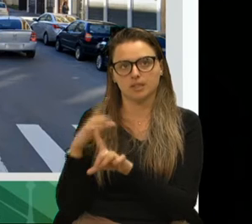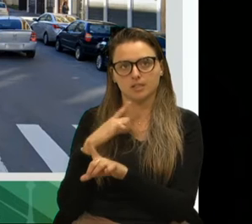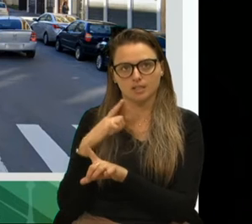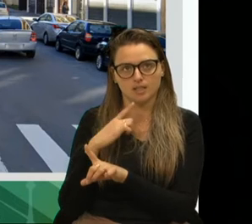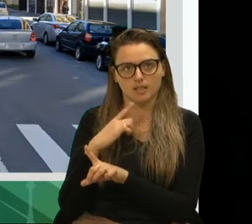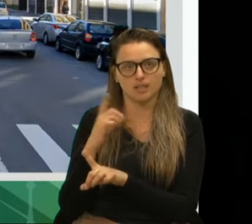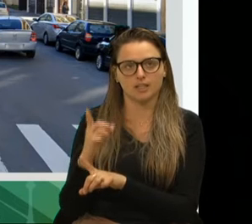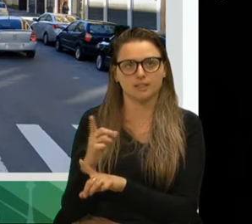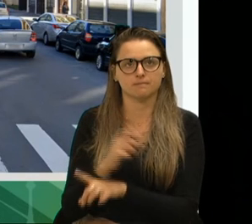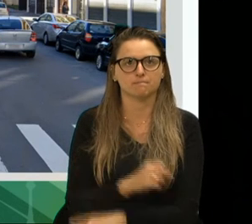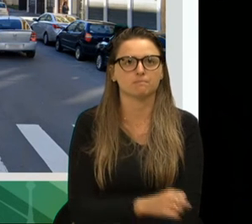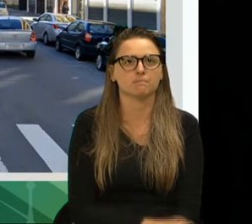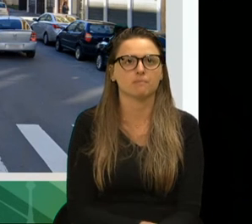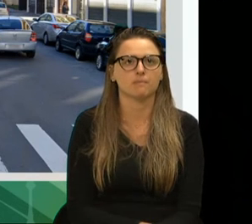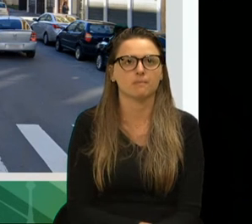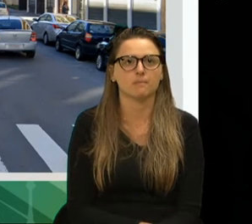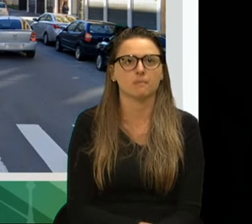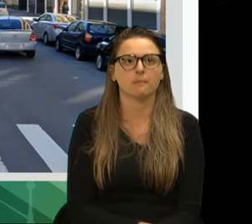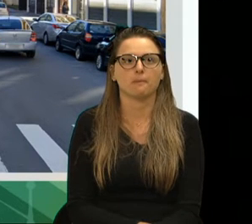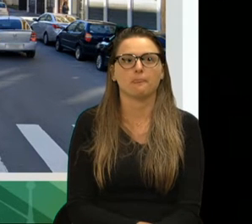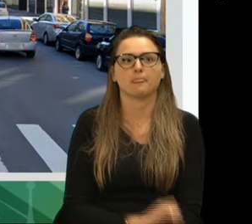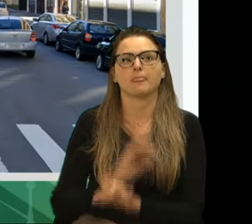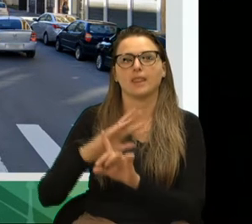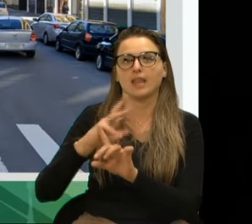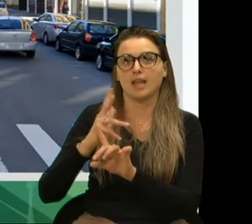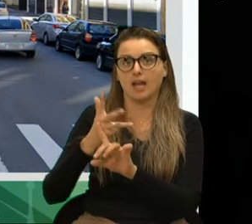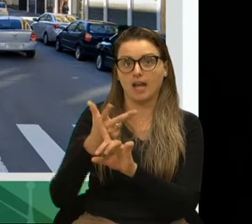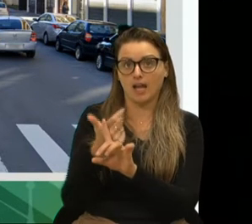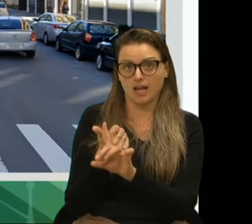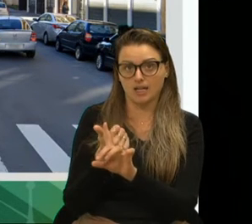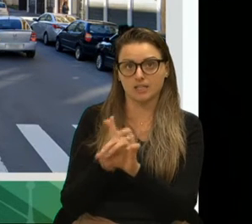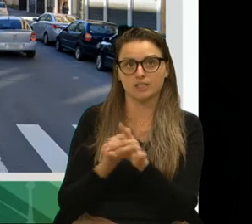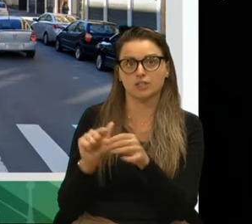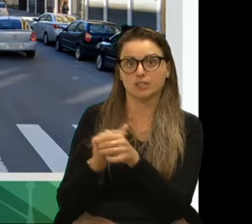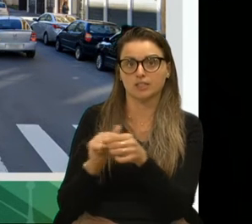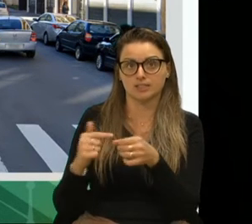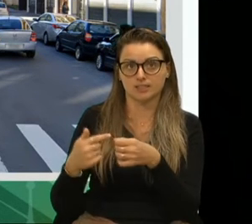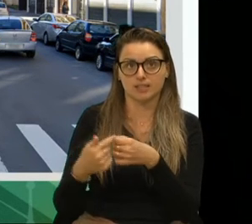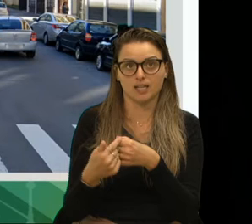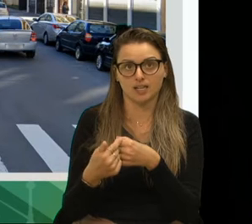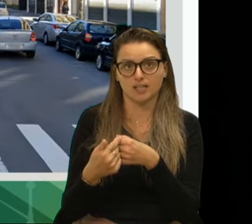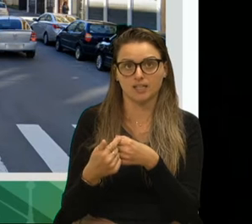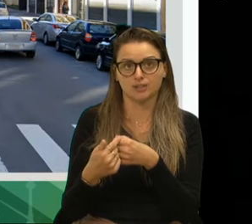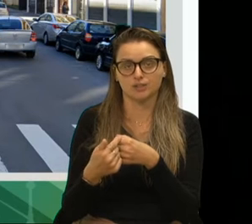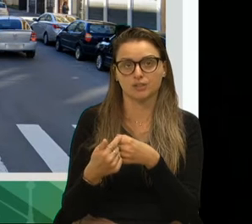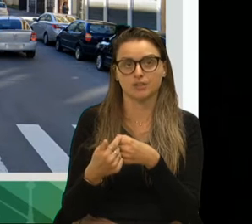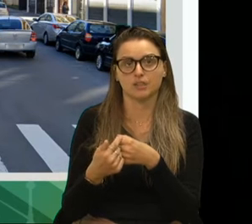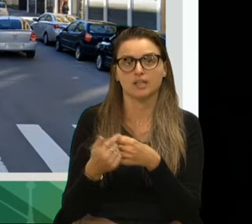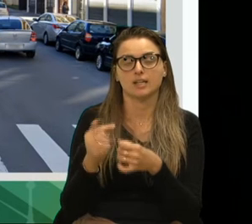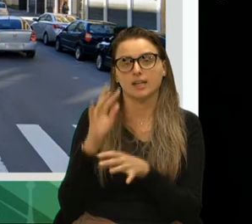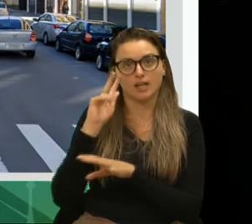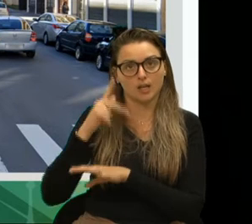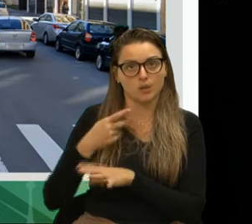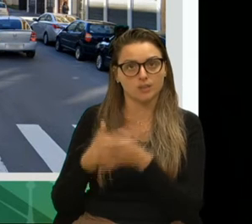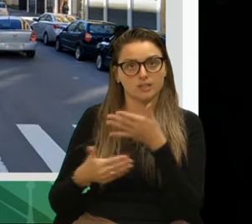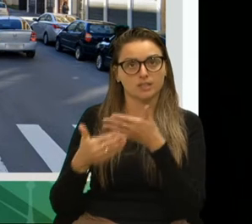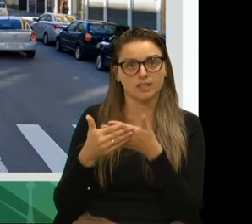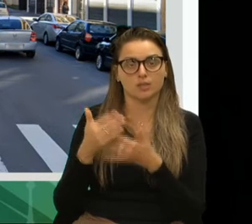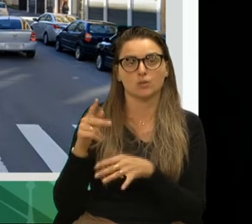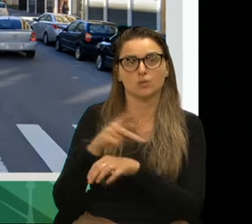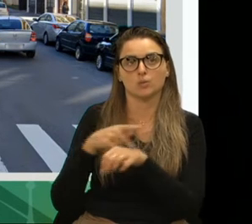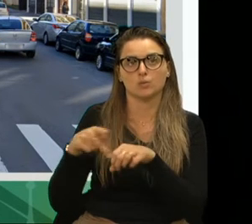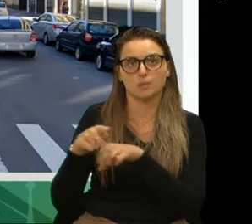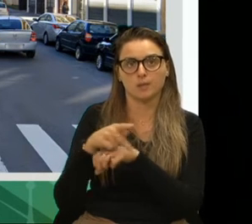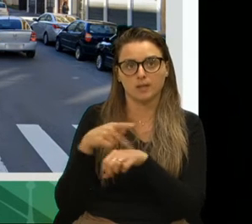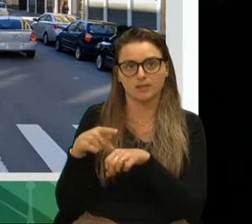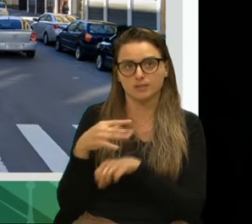estaria contemplado. A arte urbana, importante hoje, nós temos a nível nacional, né, aquele